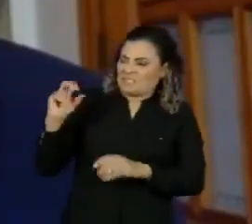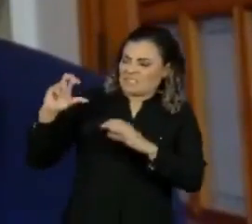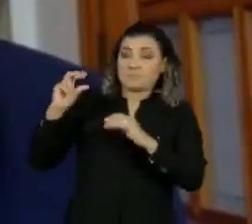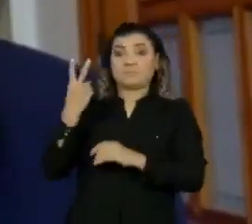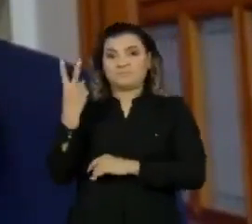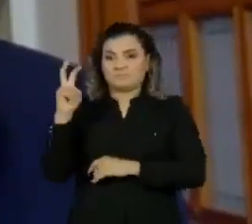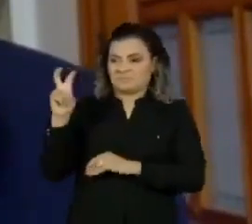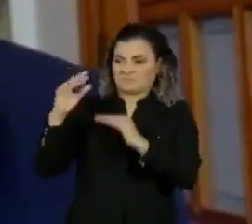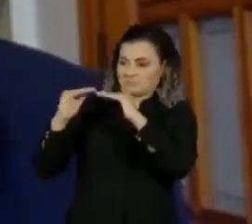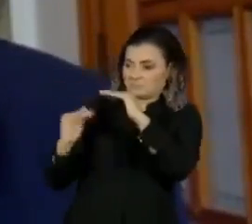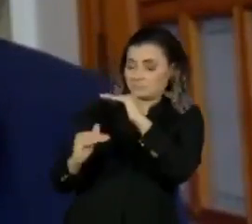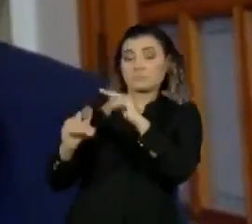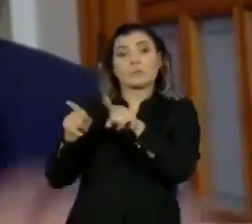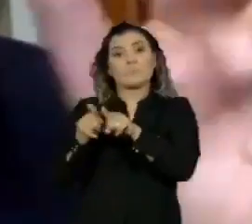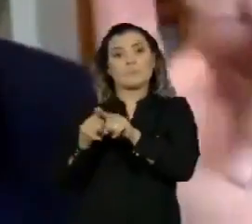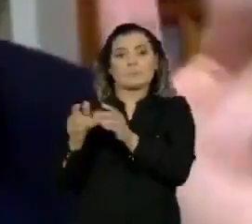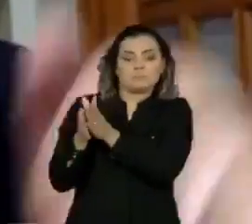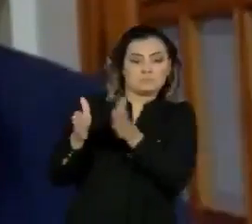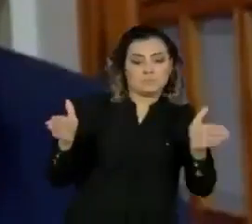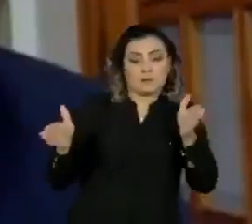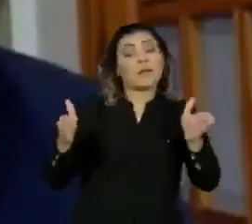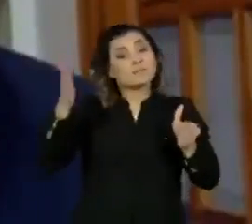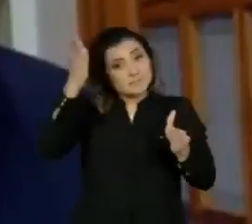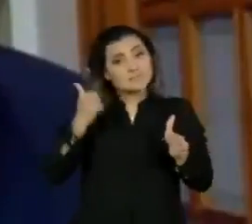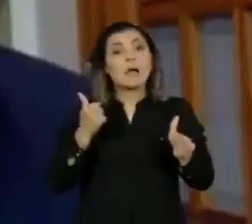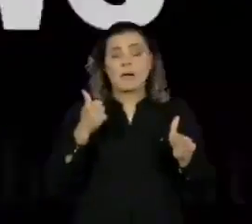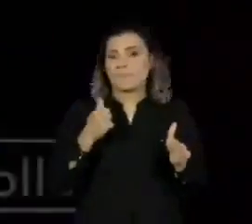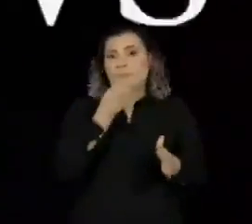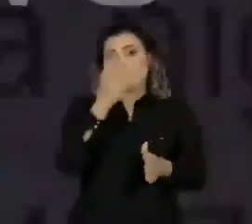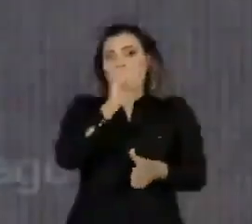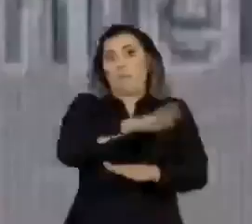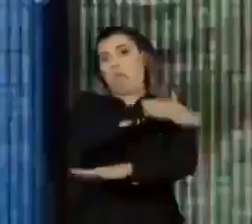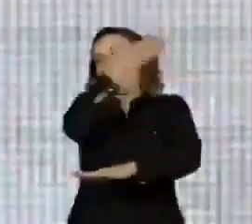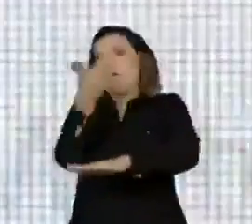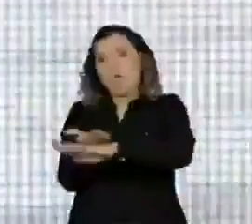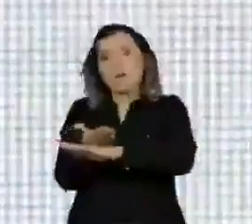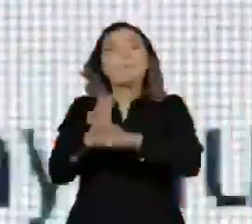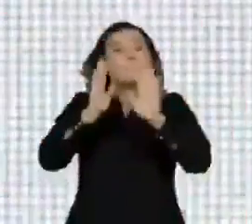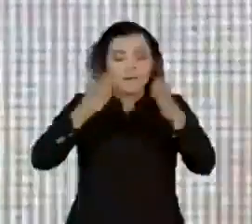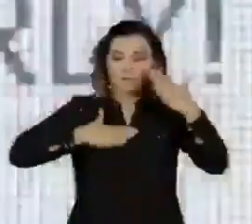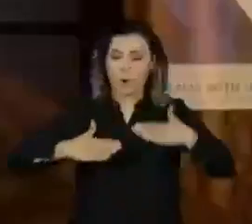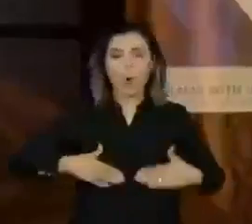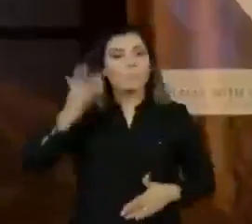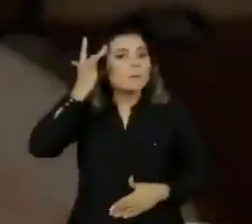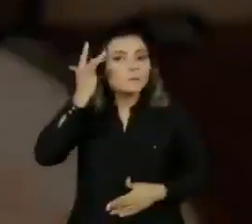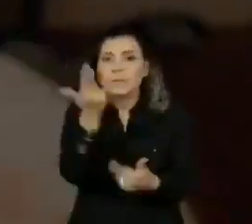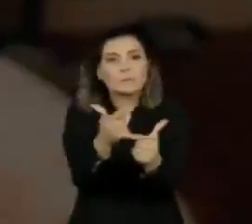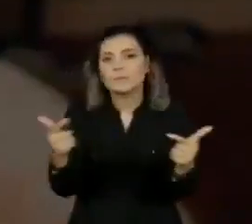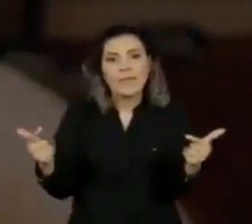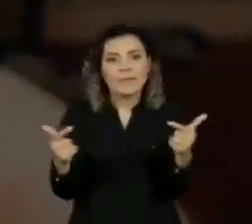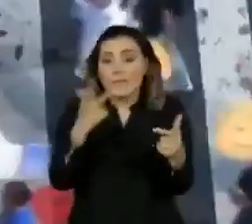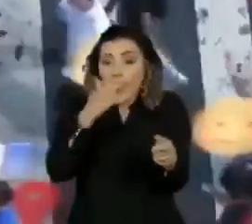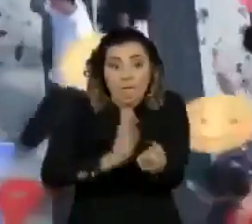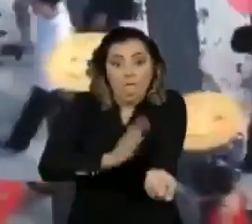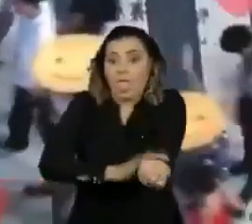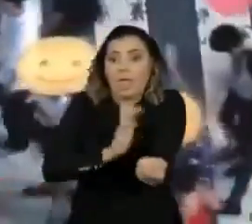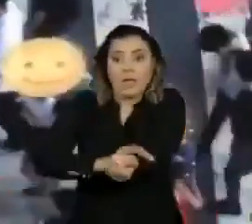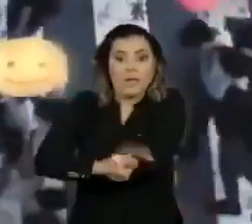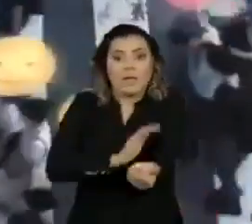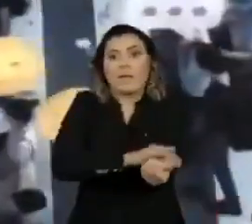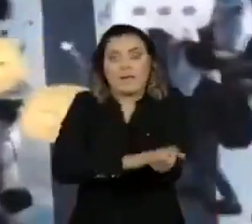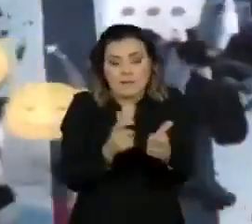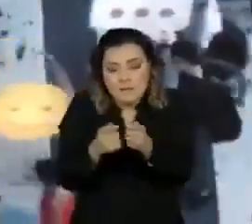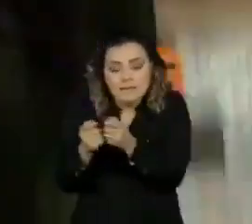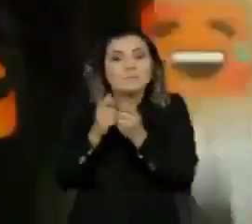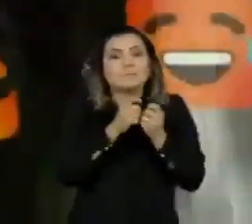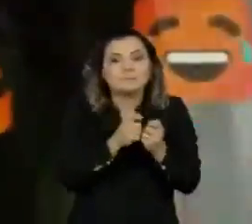anos, embora eles muitas vezes saibam que aquilo não é bom, biologicamente eles não estão robustos e